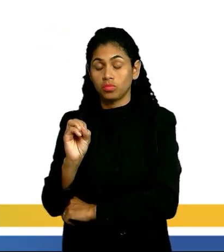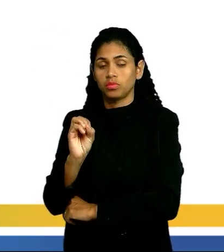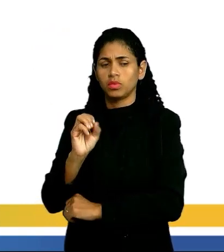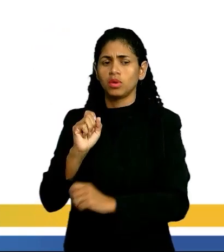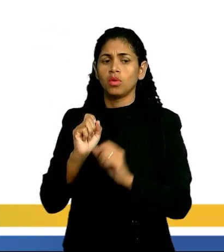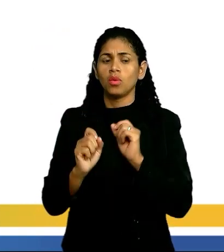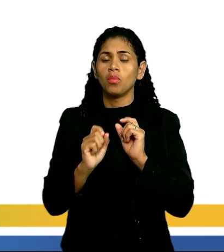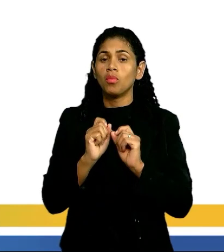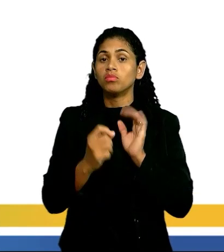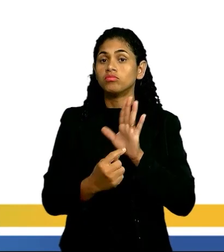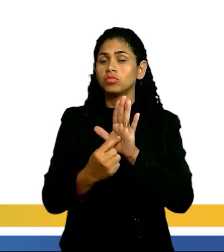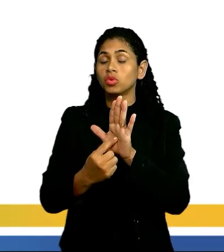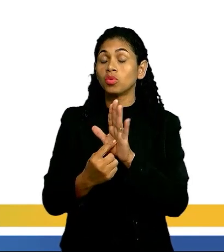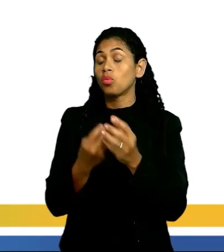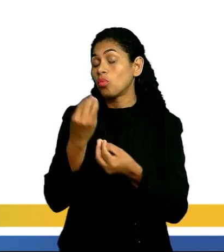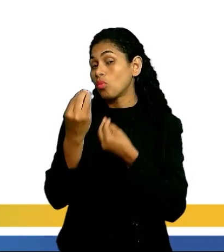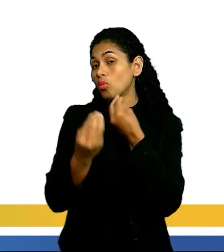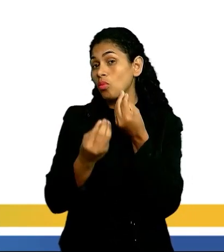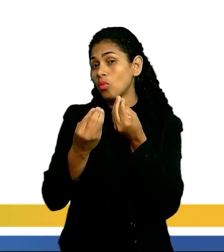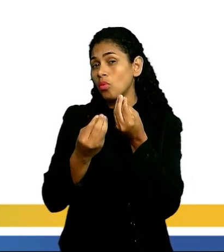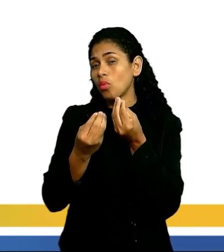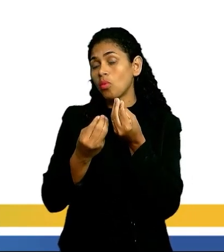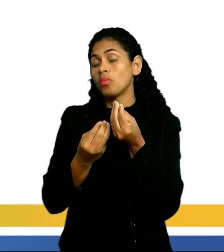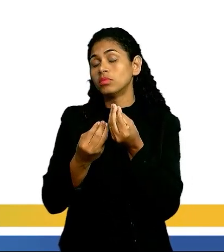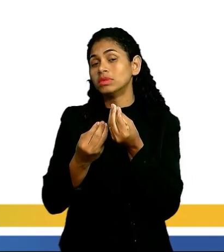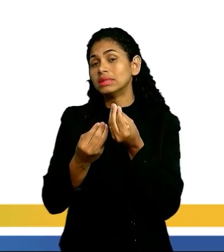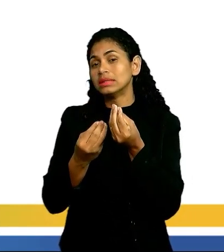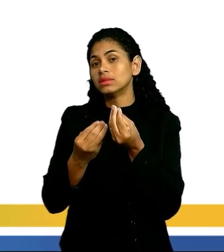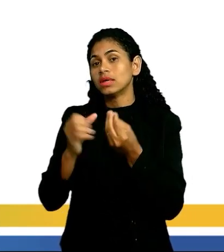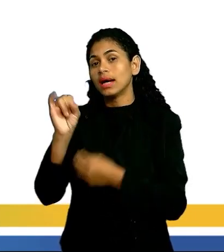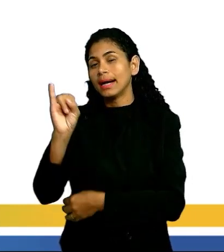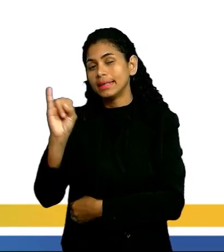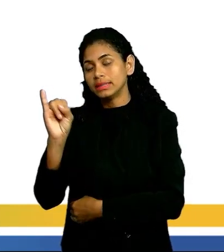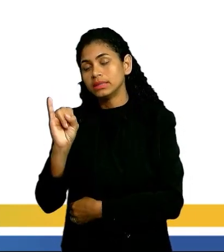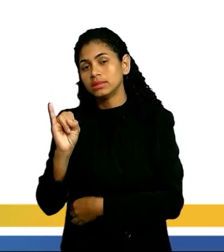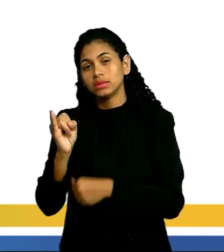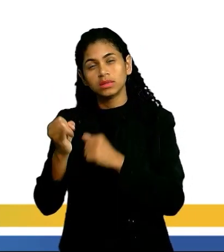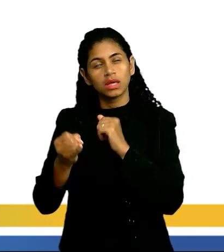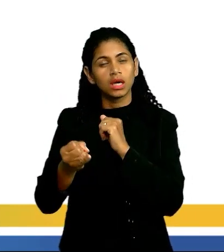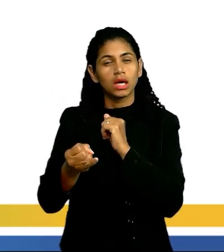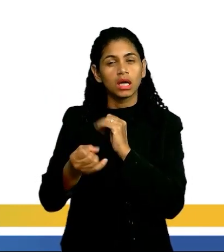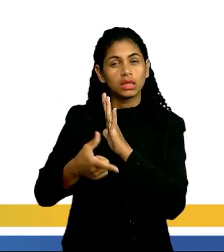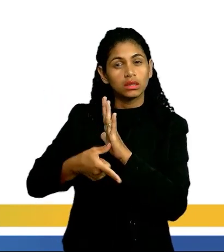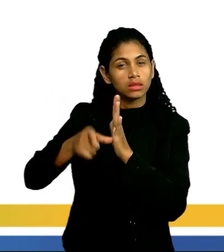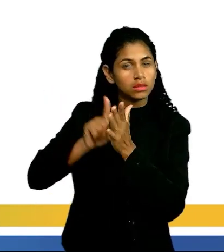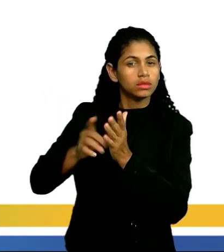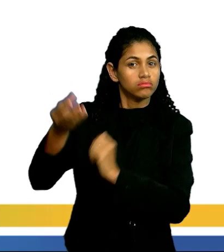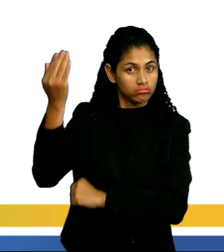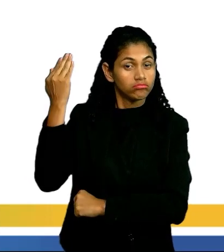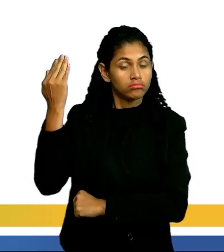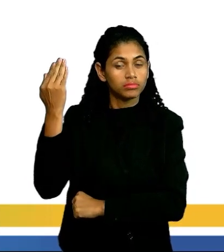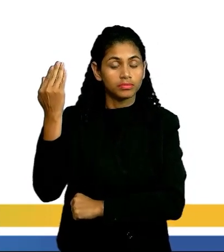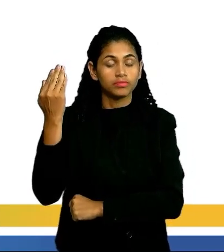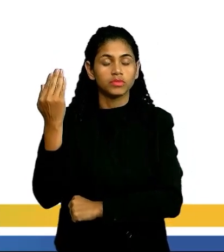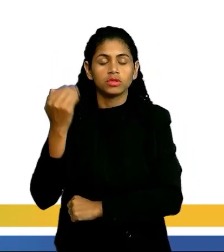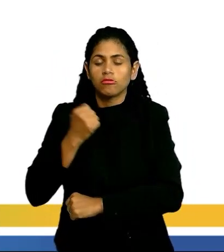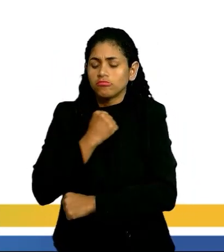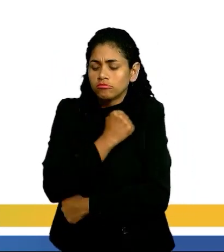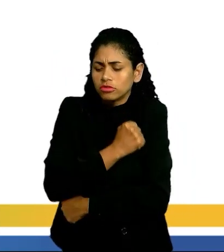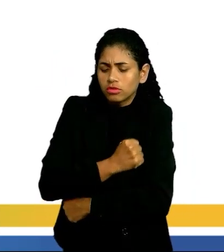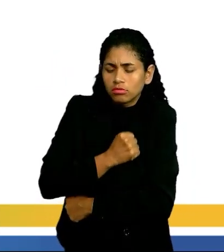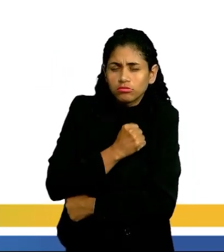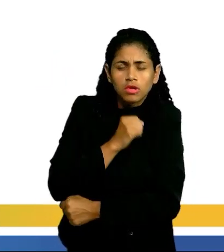Itália antes, no passado. Porque o fascismo ele também é um sistema saudosista, né? Eles sentem falta, sentem saudade